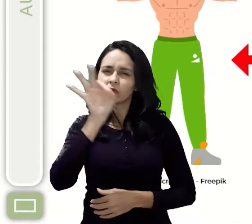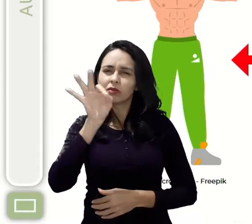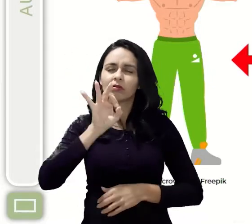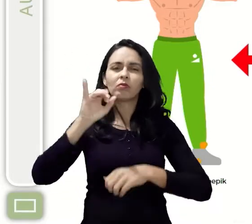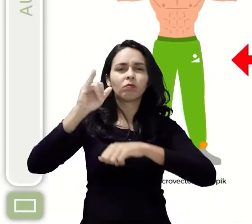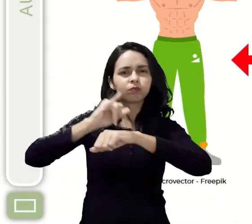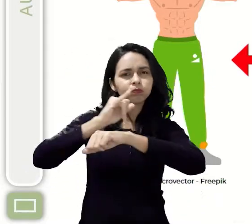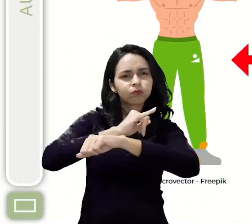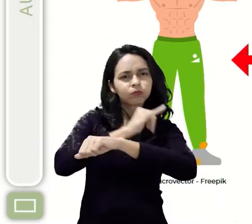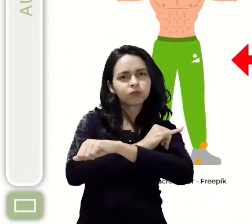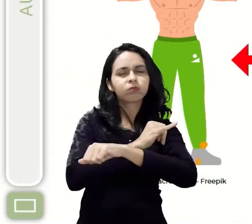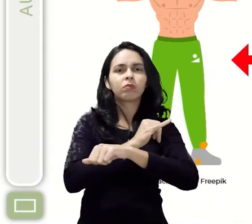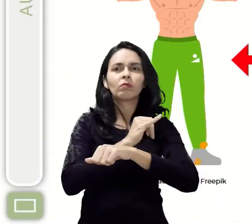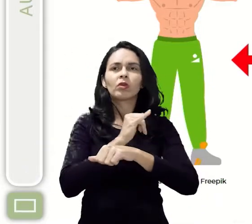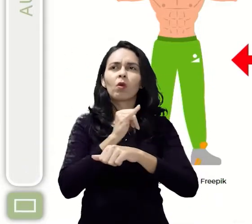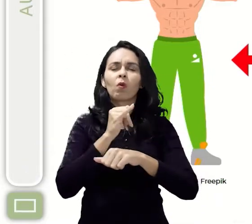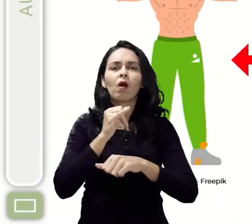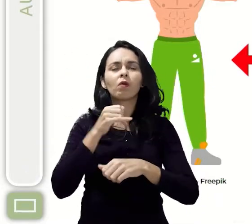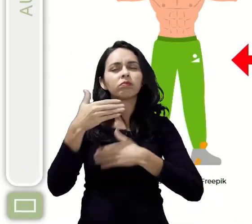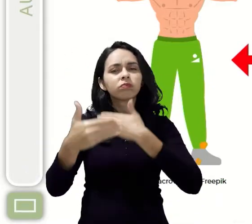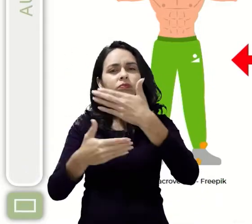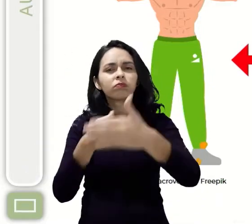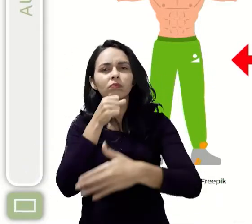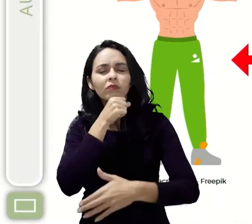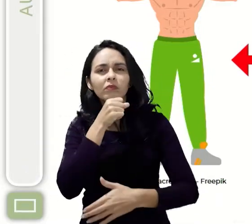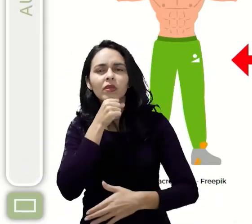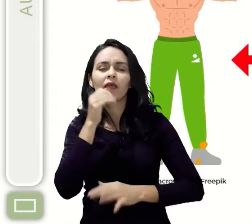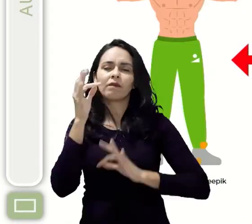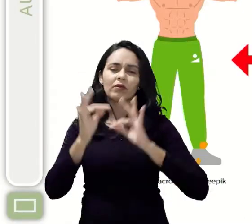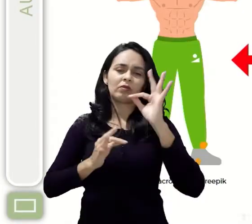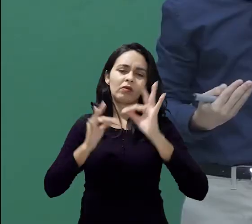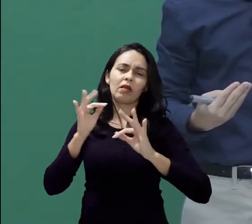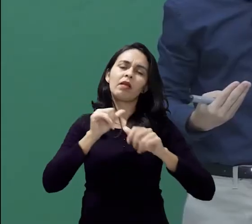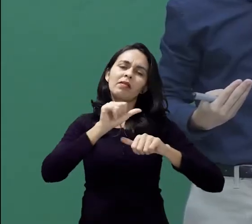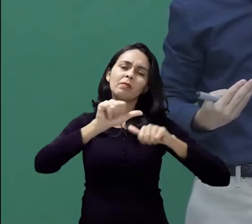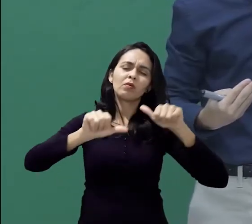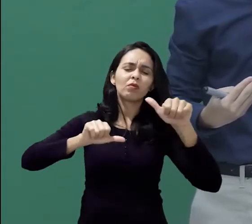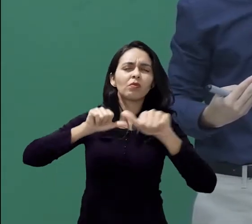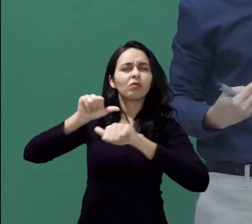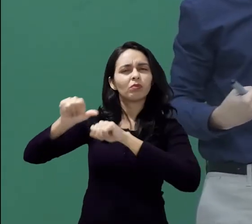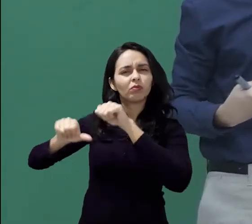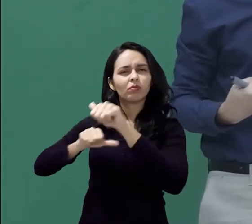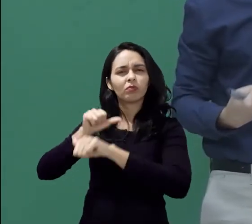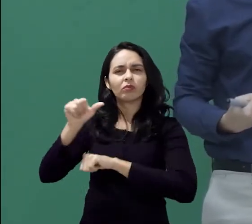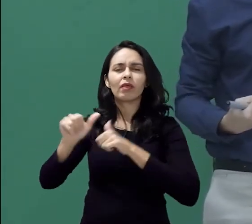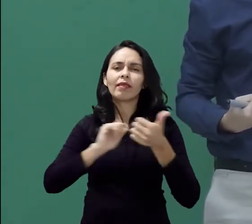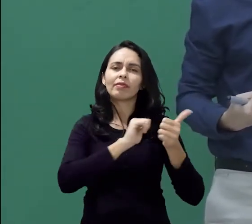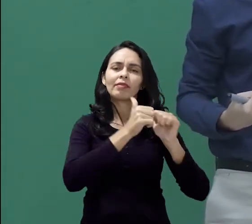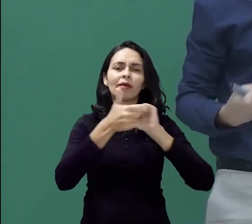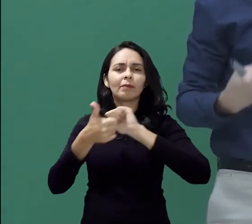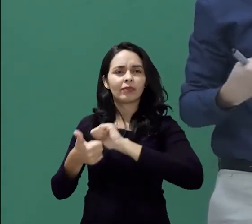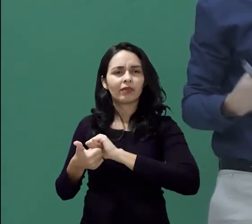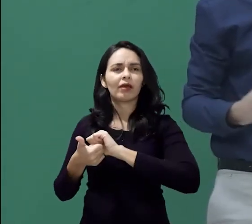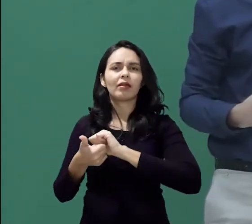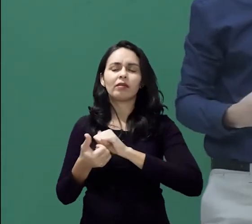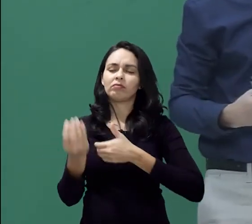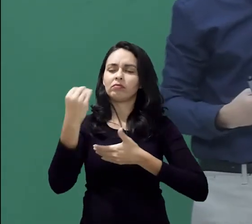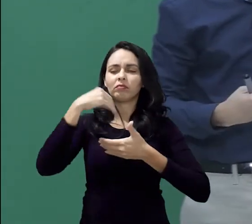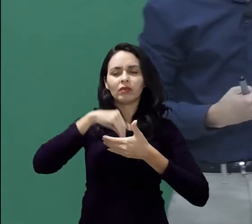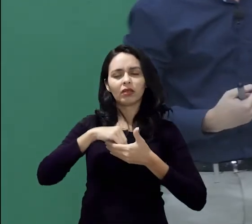envelhecimento por questão fisiológica mesmo próprio corpo ele precisa se adaptar a todas as condições